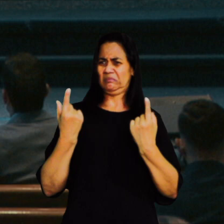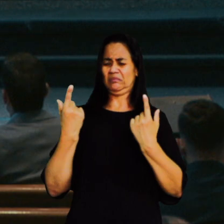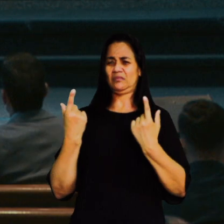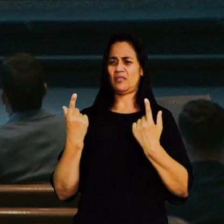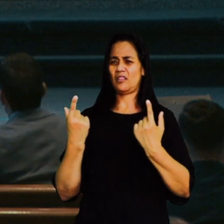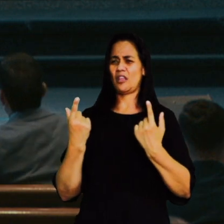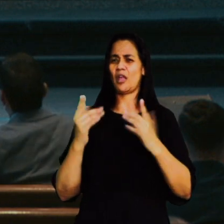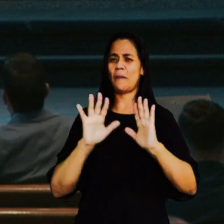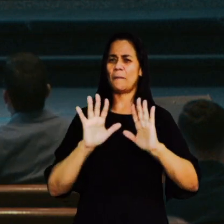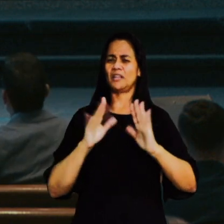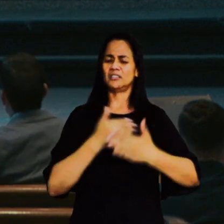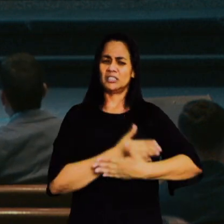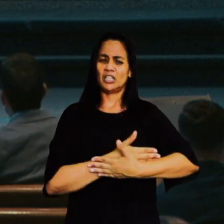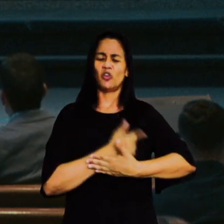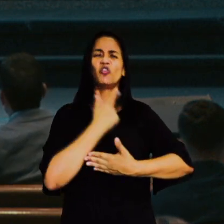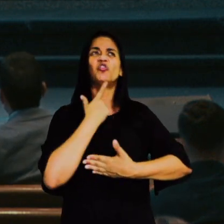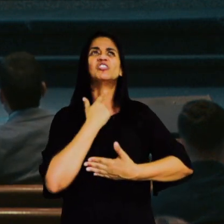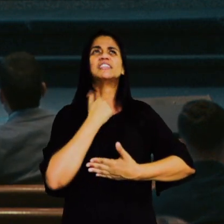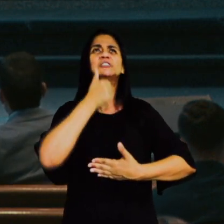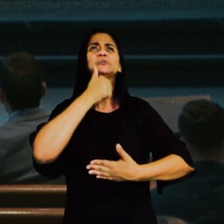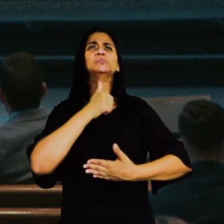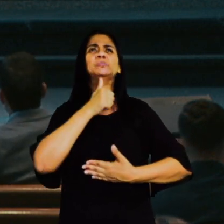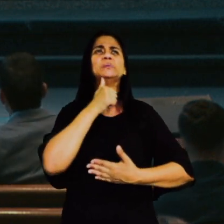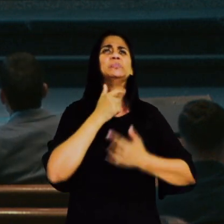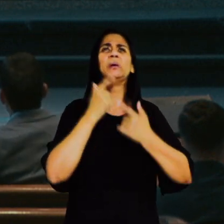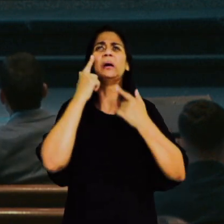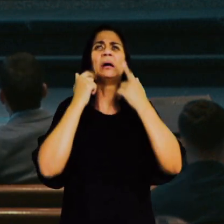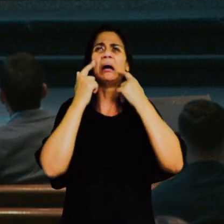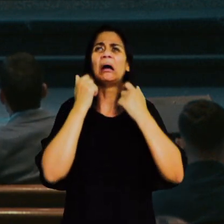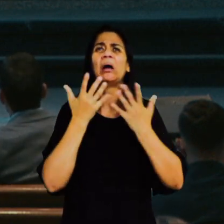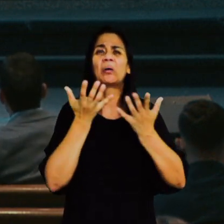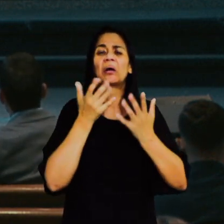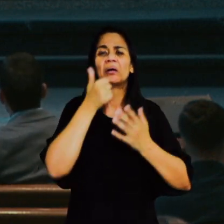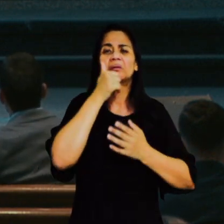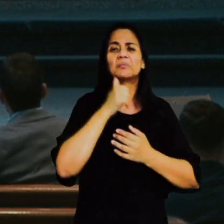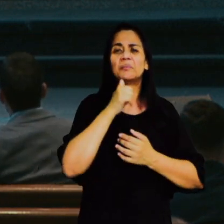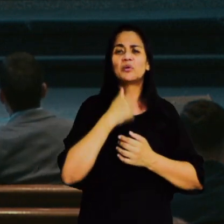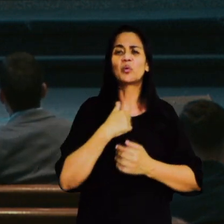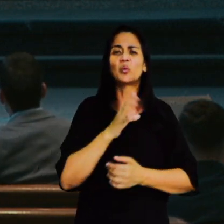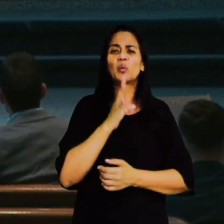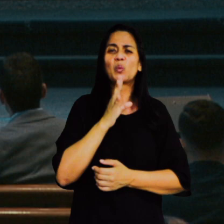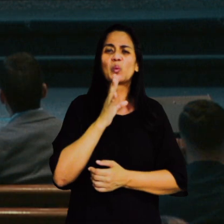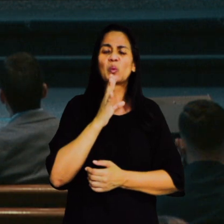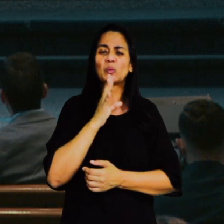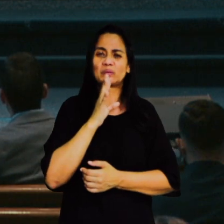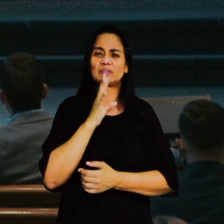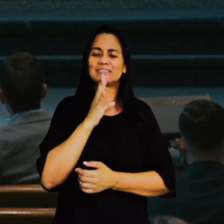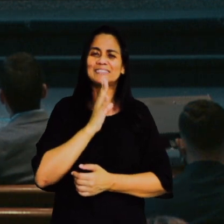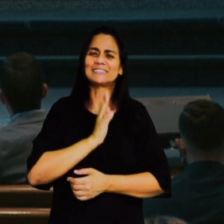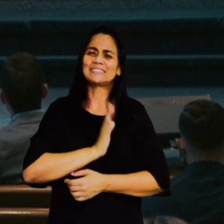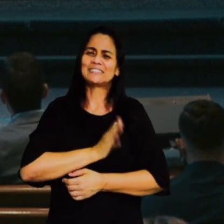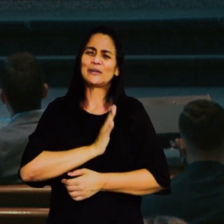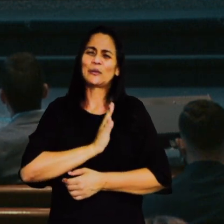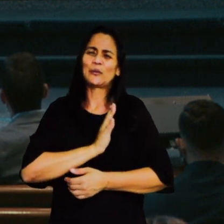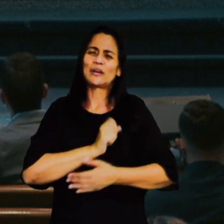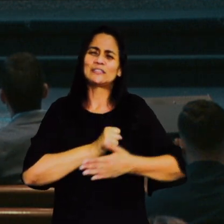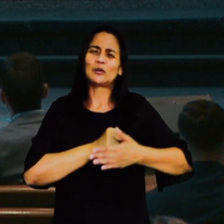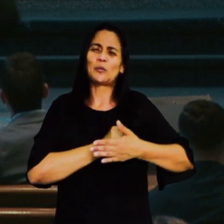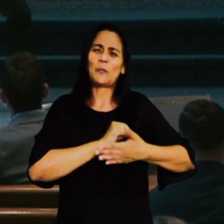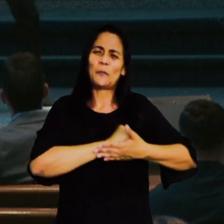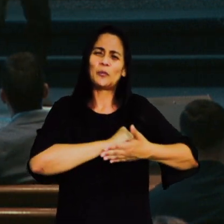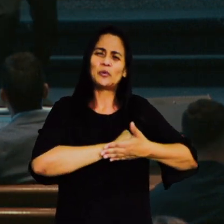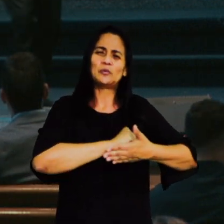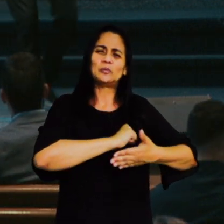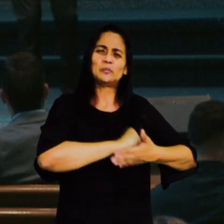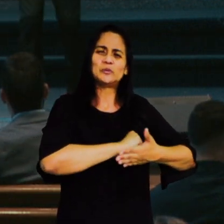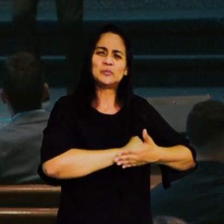mãe. Eu não posso deixar de conhecer o batido do coração da minha mãe. Eu não